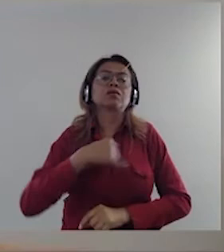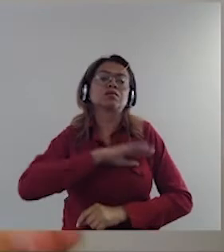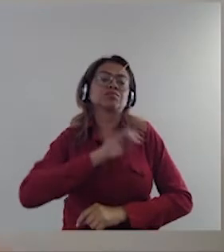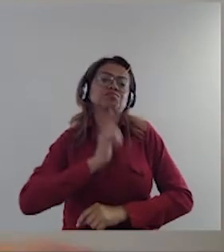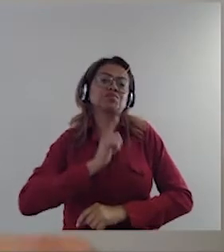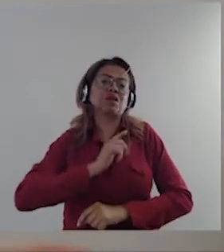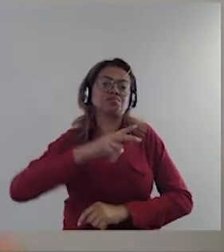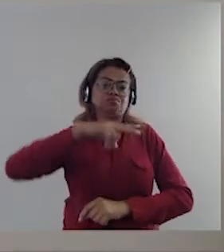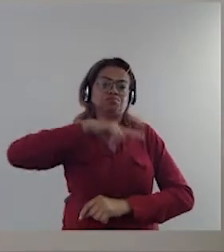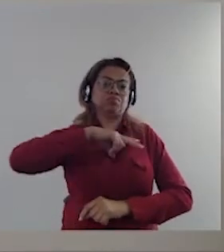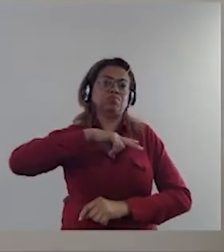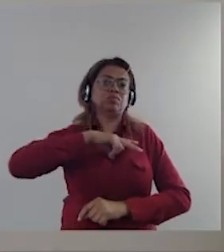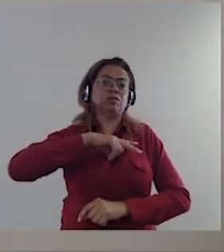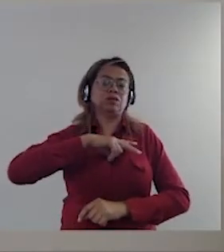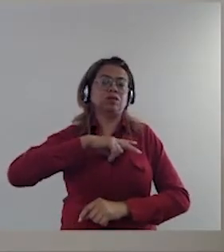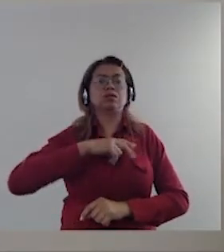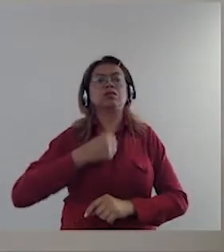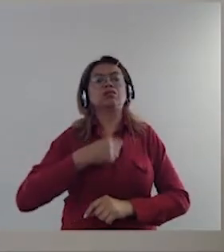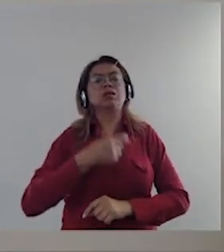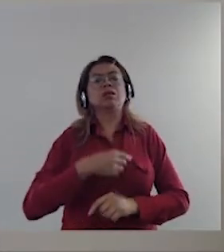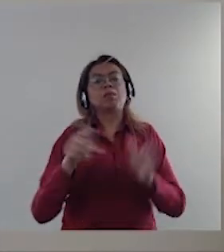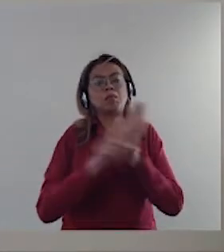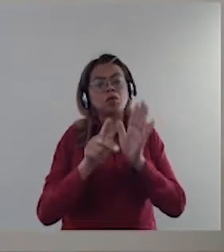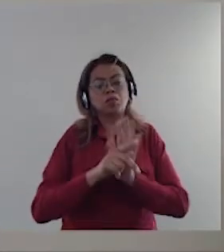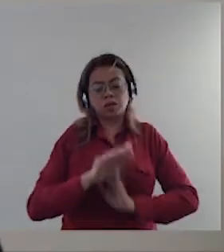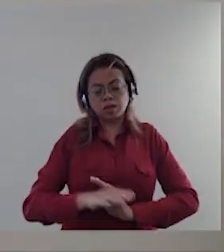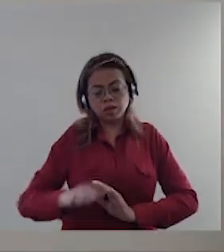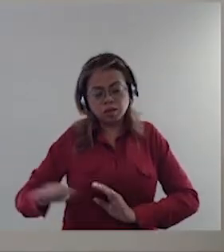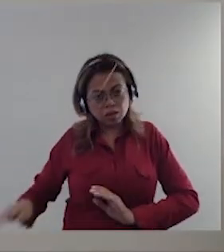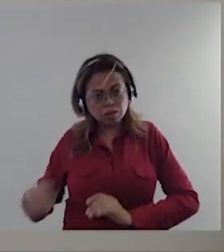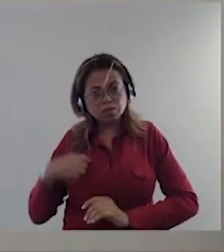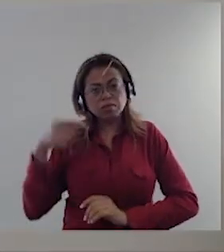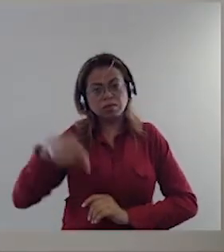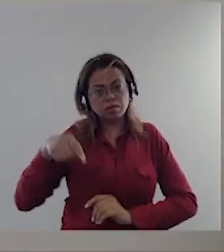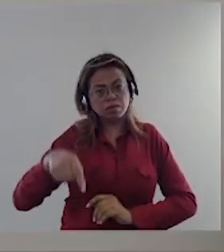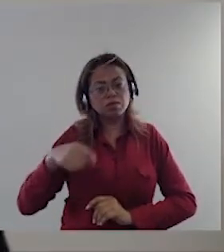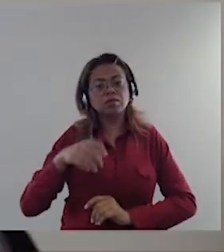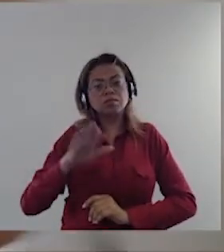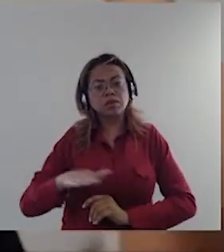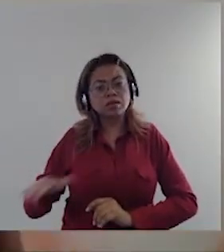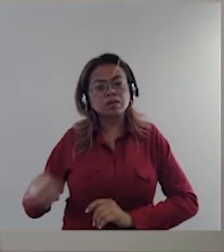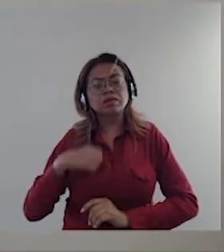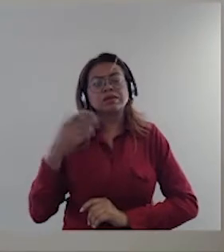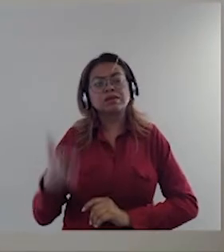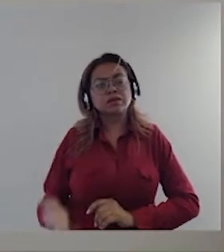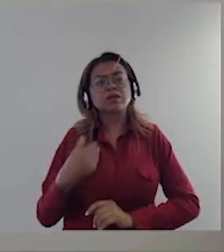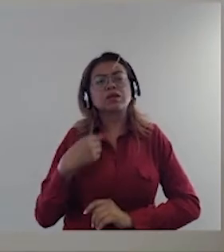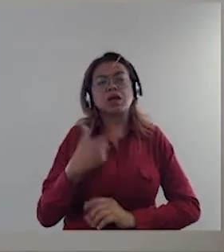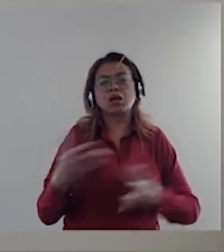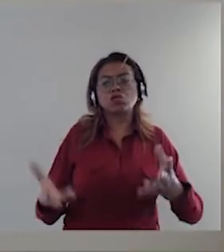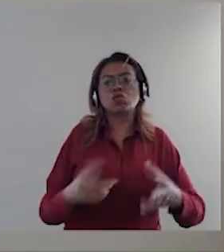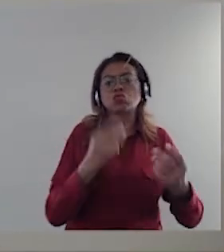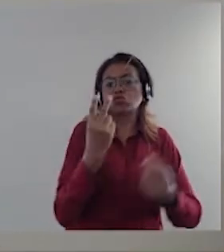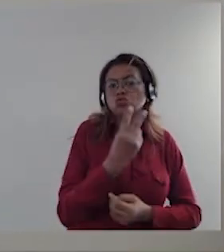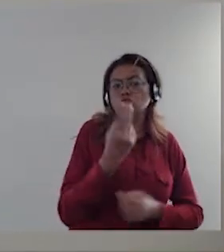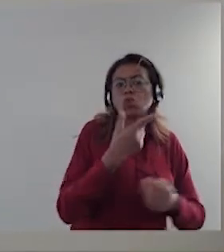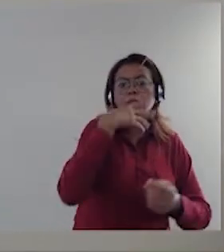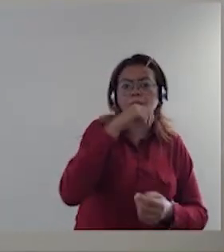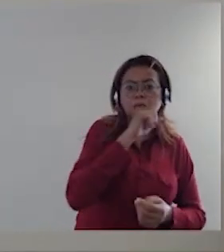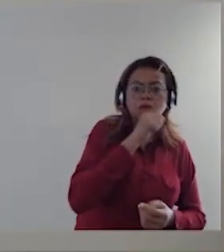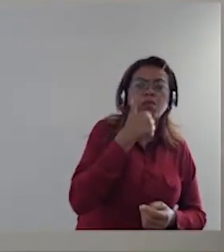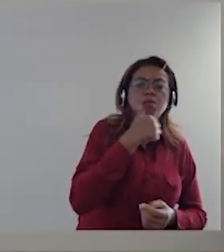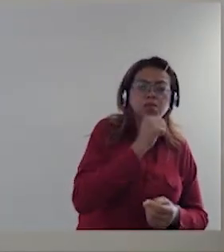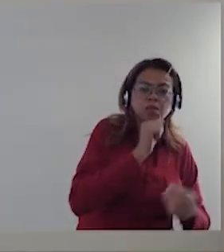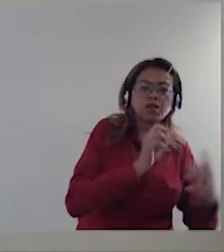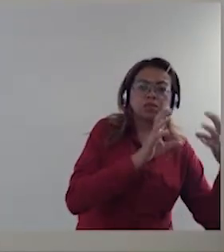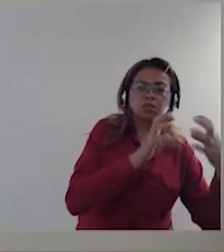privacidade, inclusive a privacidade da própria criança, né, que está sendo ali o objeto eventual da disputa ali entre os pais, em razão da guarda e